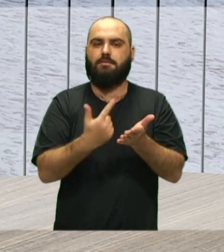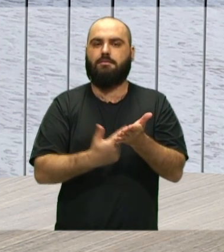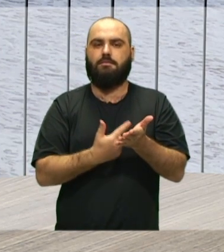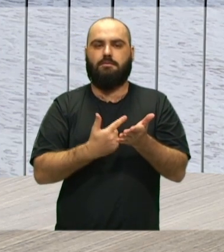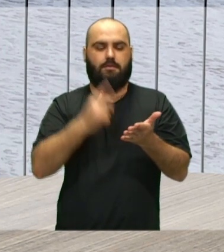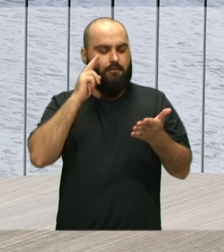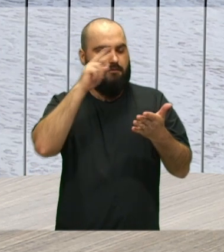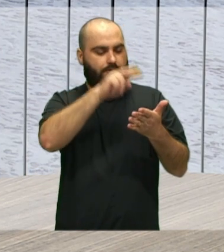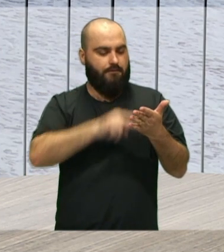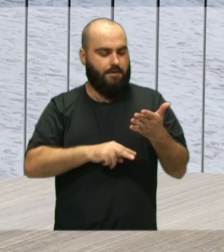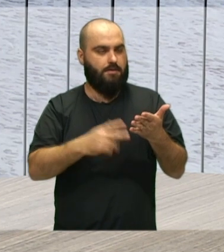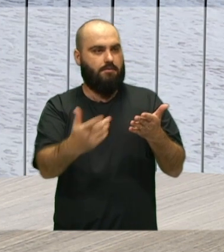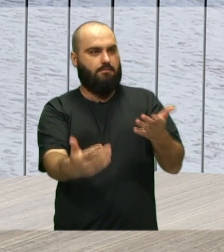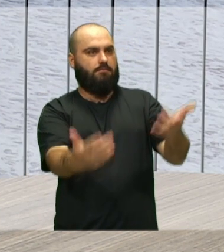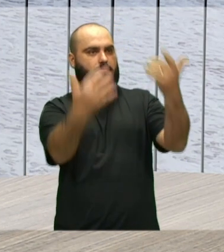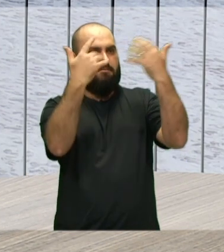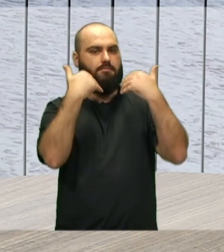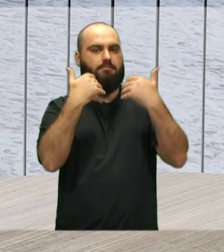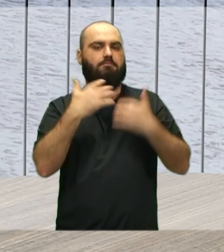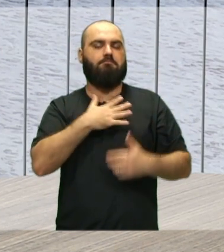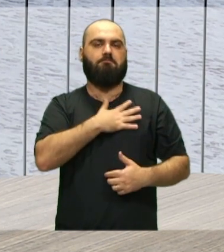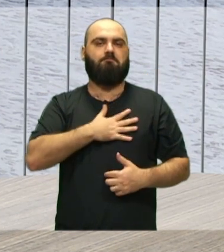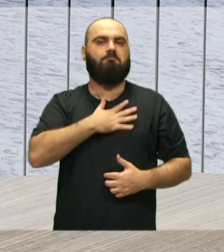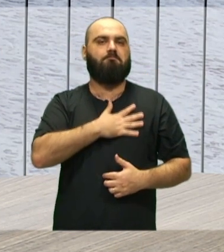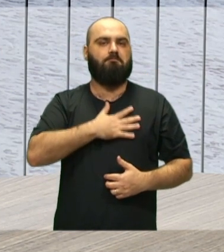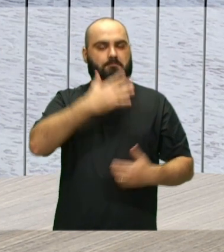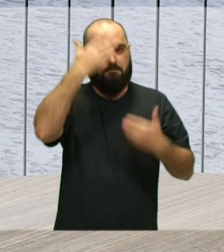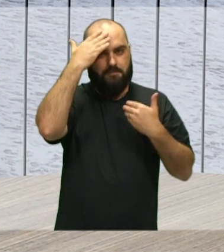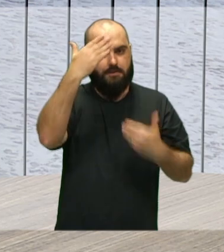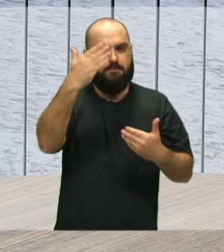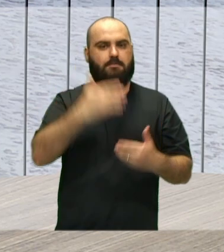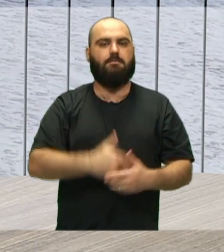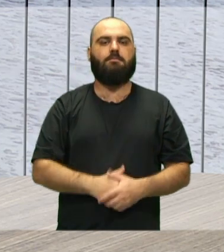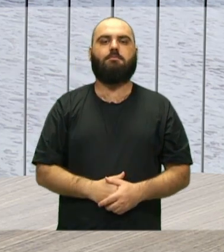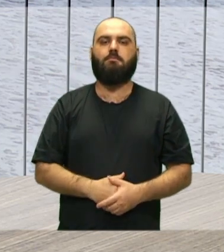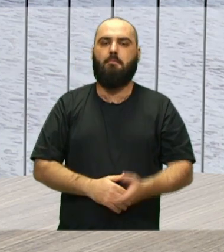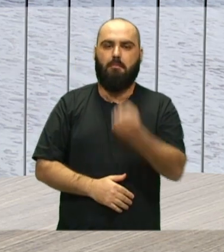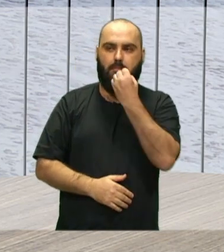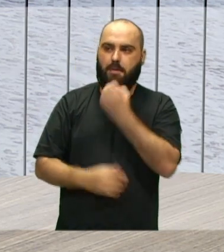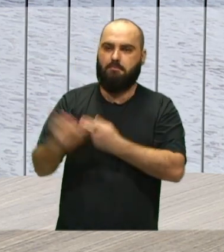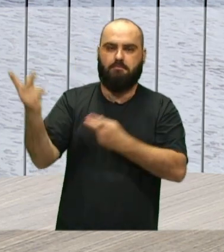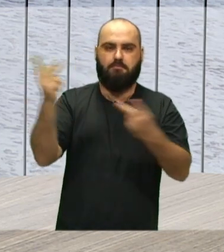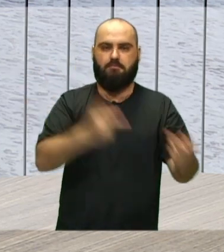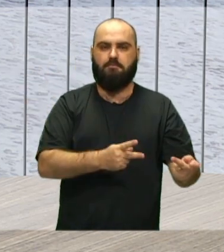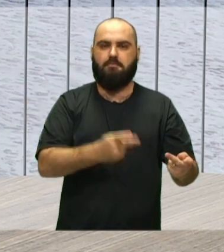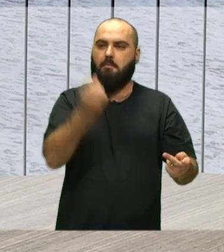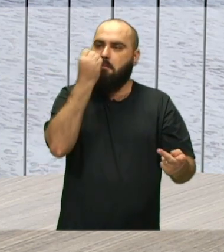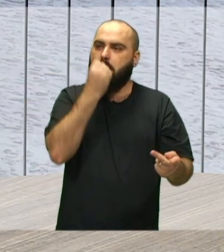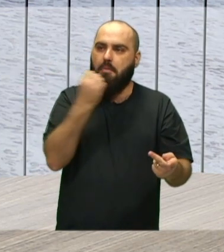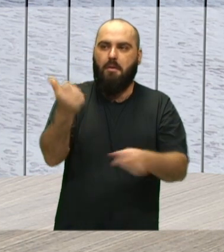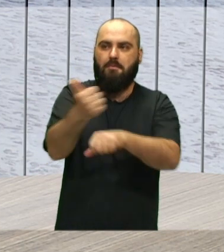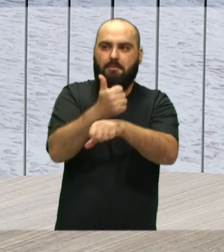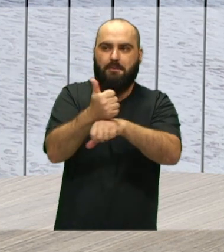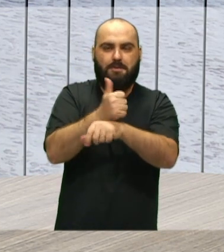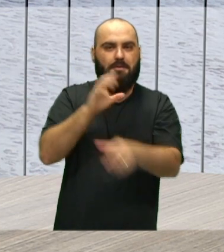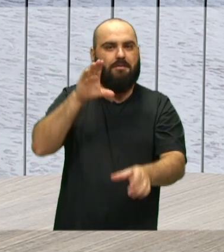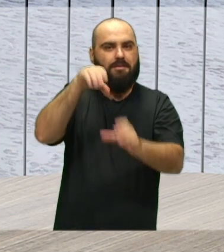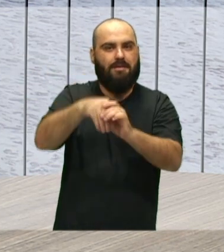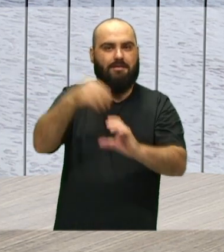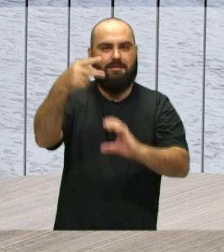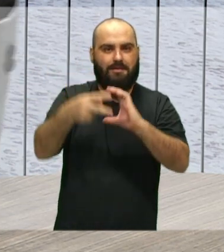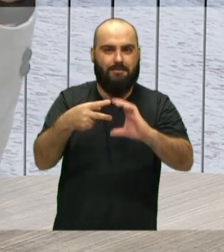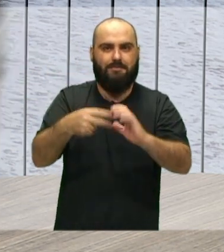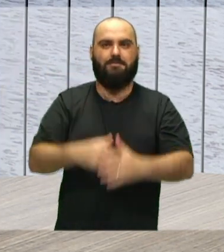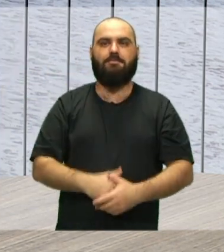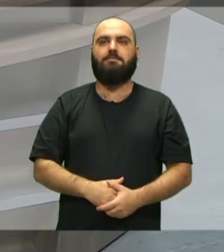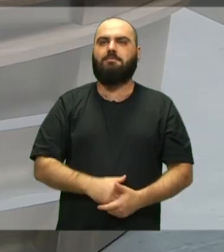e eu fico plenamente satisfeito. Fui sempre muito bem recebido, tu é uma excelente servidora aqui da casa, imagina, né? Como